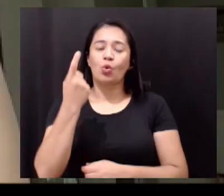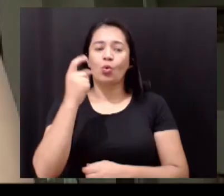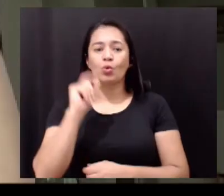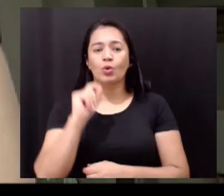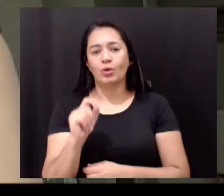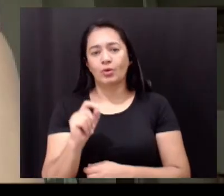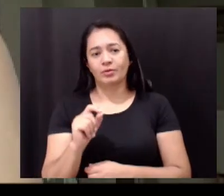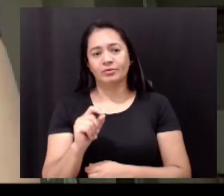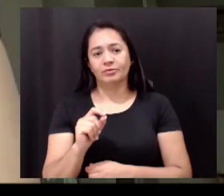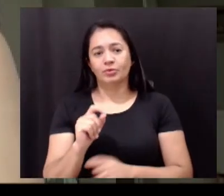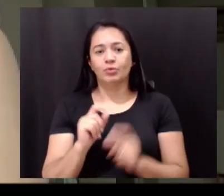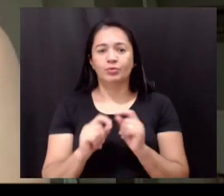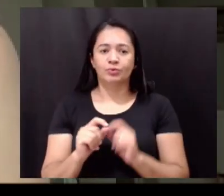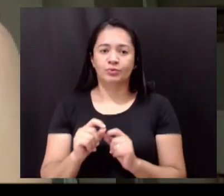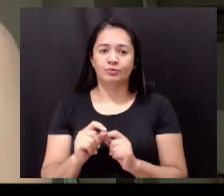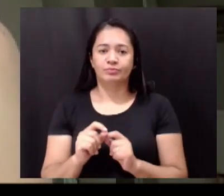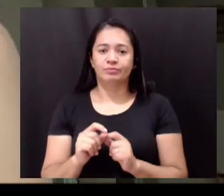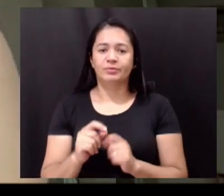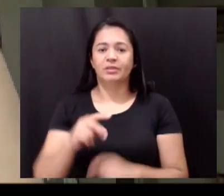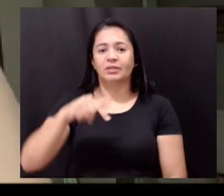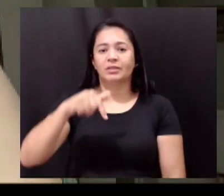sendo quimioterapia isolada.